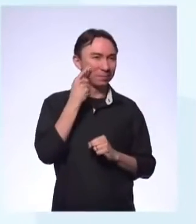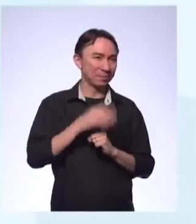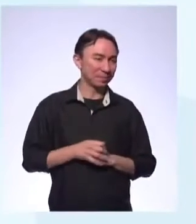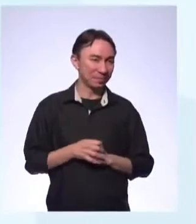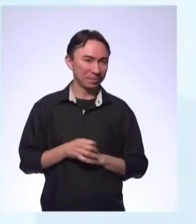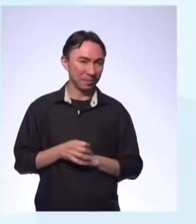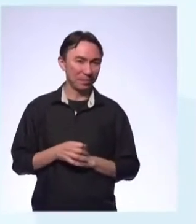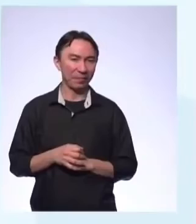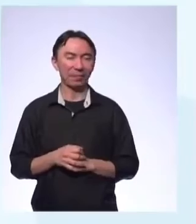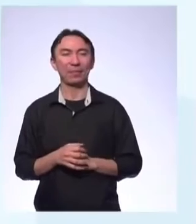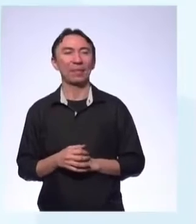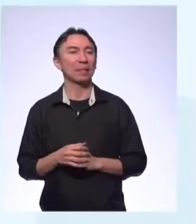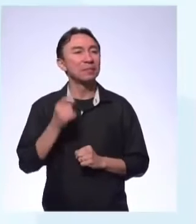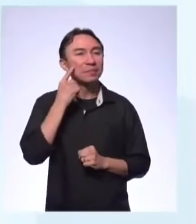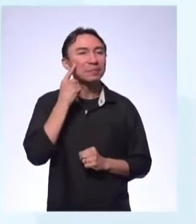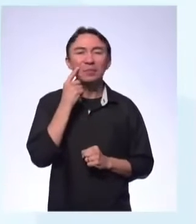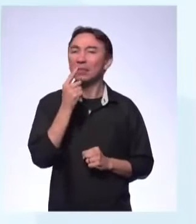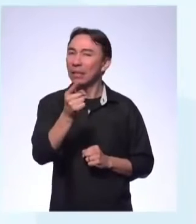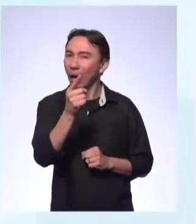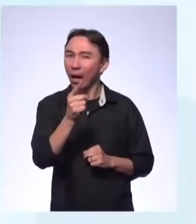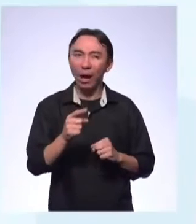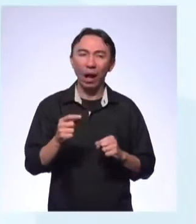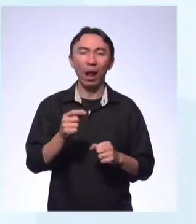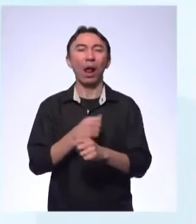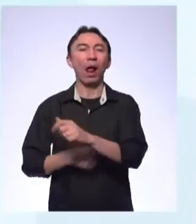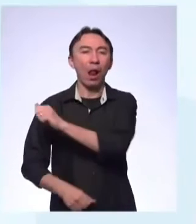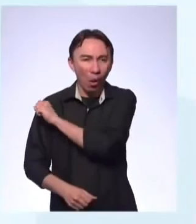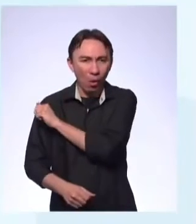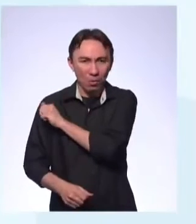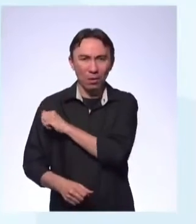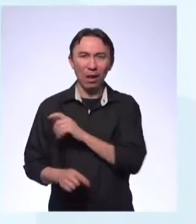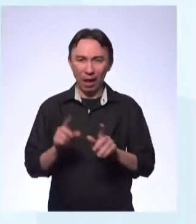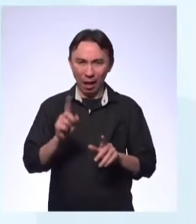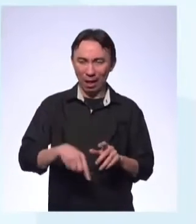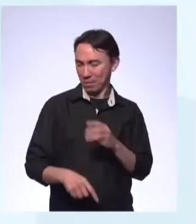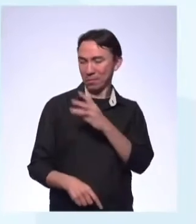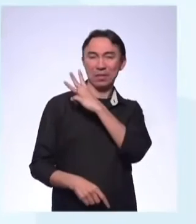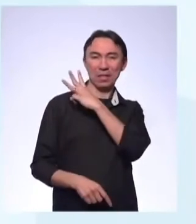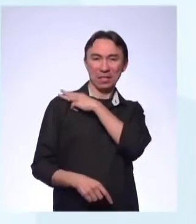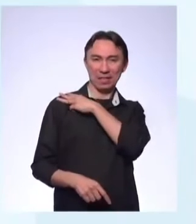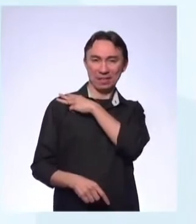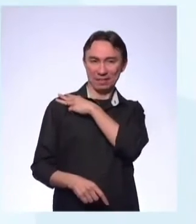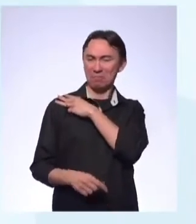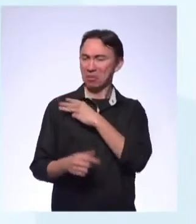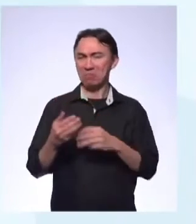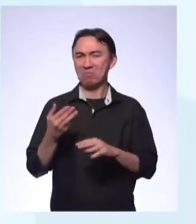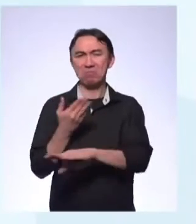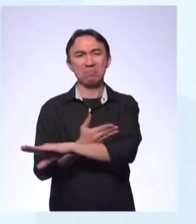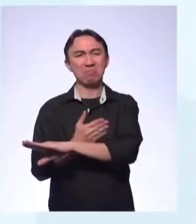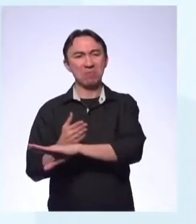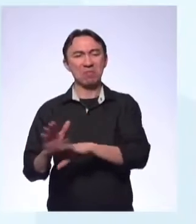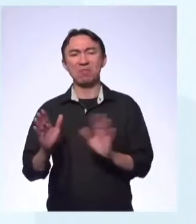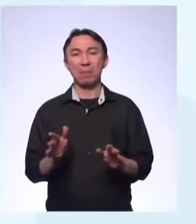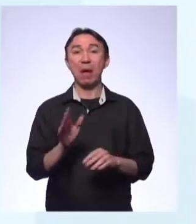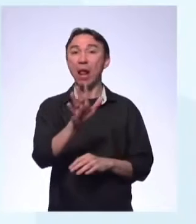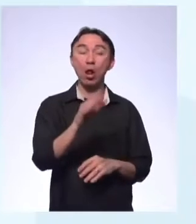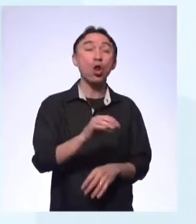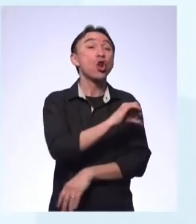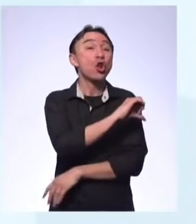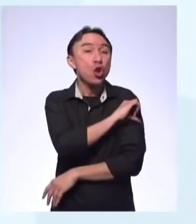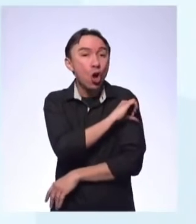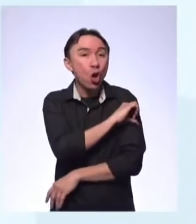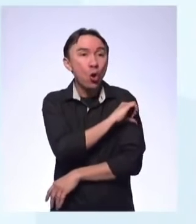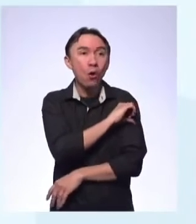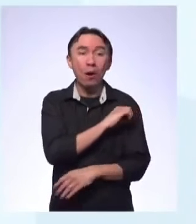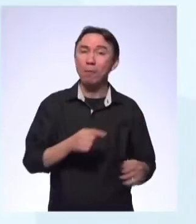aí os alunos que são do terceirão já tá acostumado com isso né Taiane mas não não não vai ser a primeira vez nem